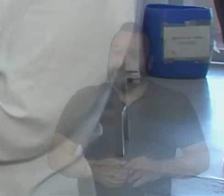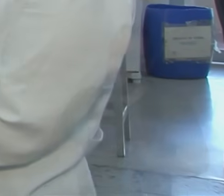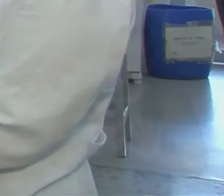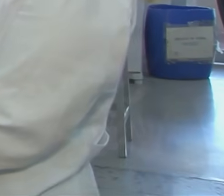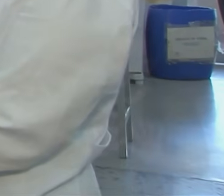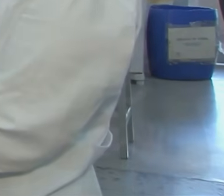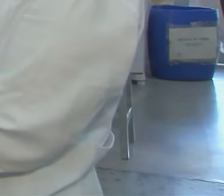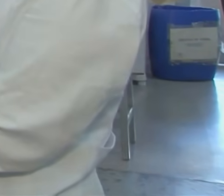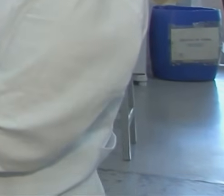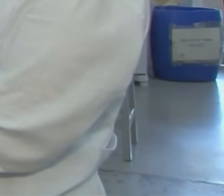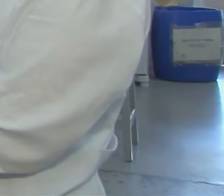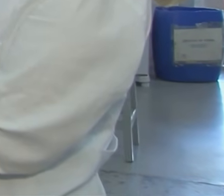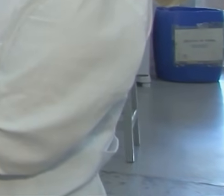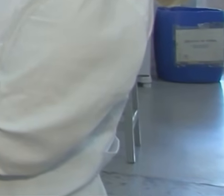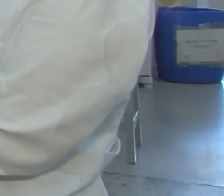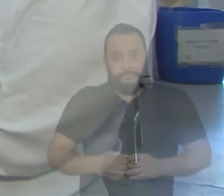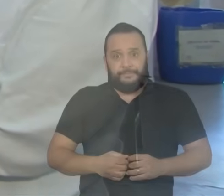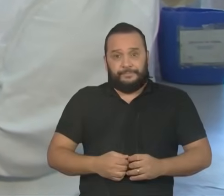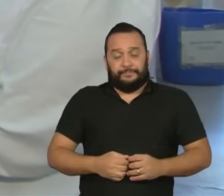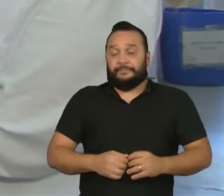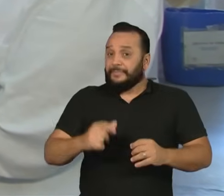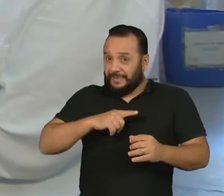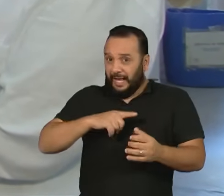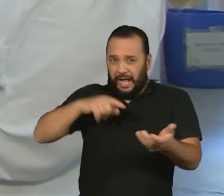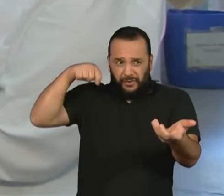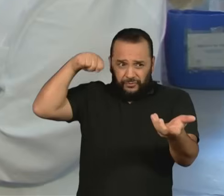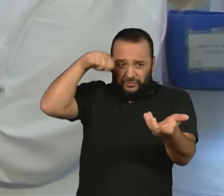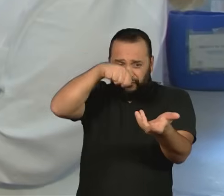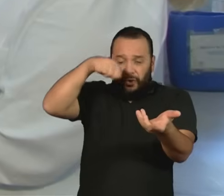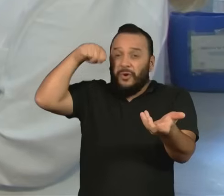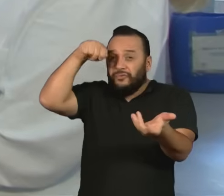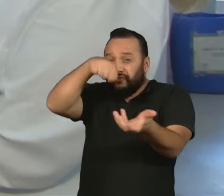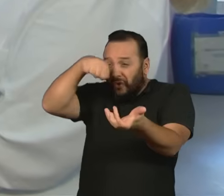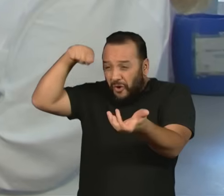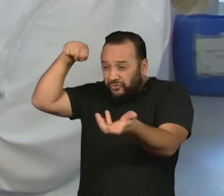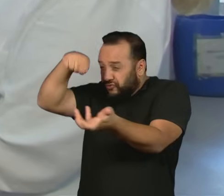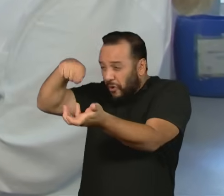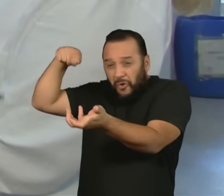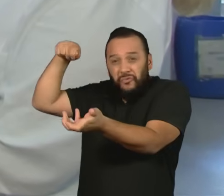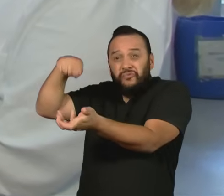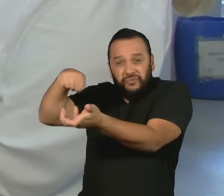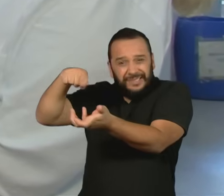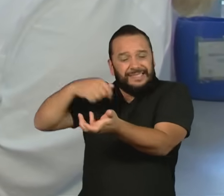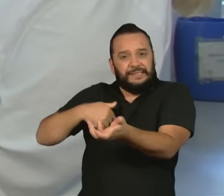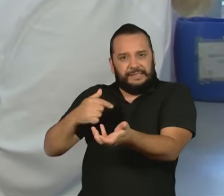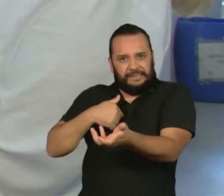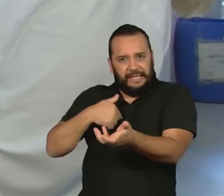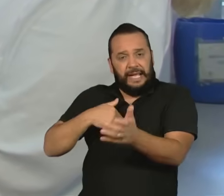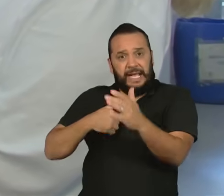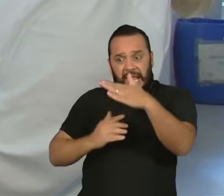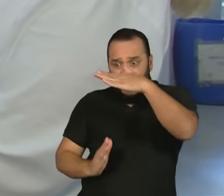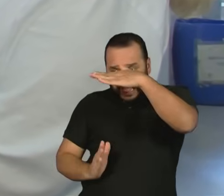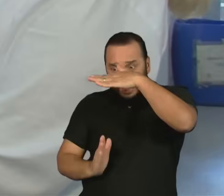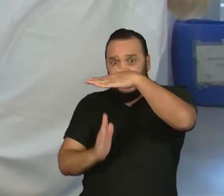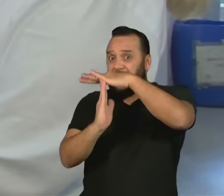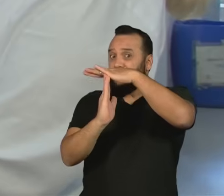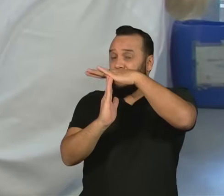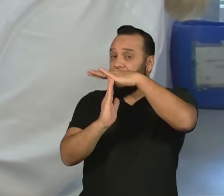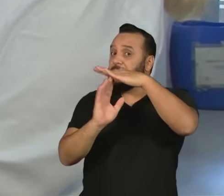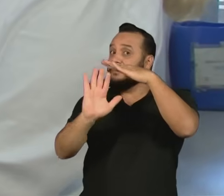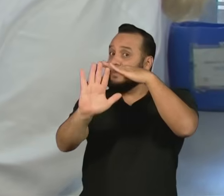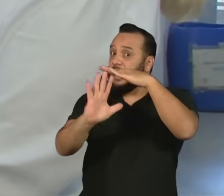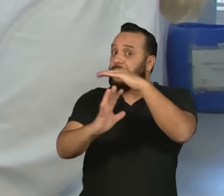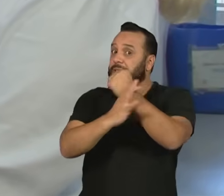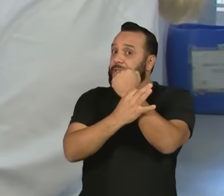Embora as concentrações de agrotóxicos registradas nas amostras estejam dentro dos limites considerados seguros pelos